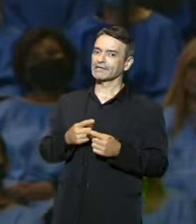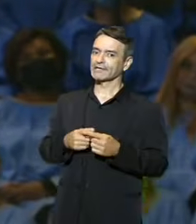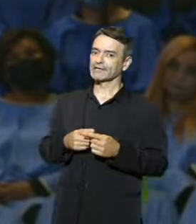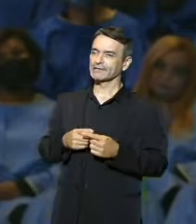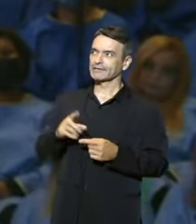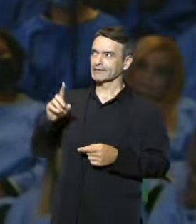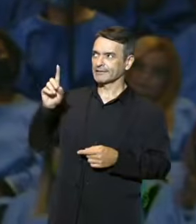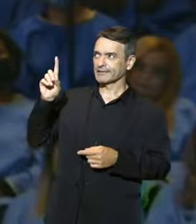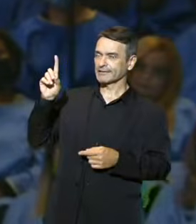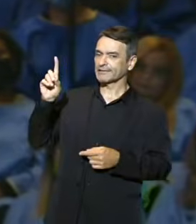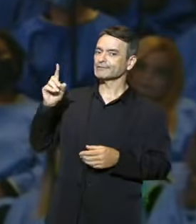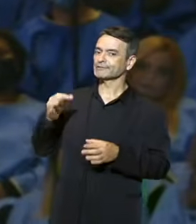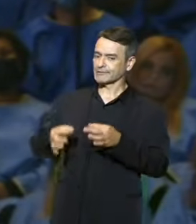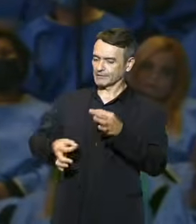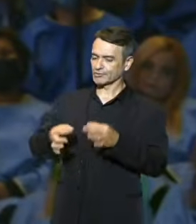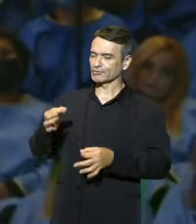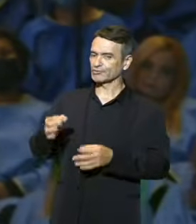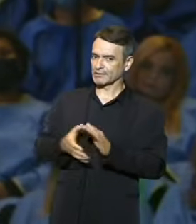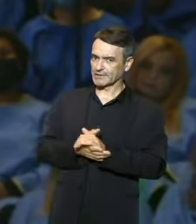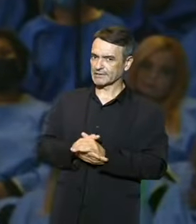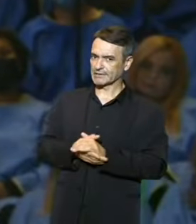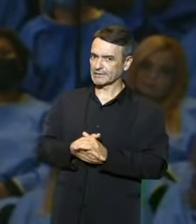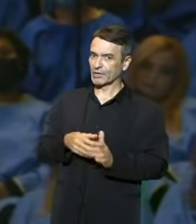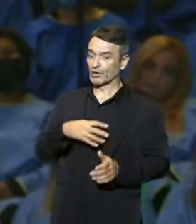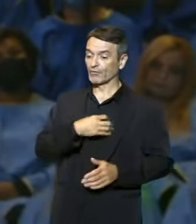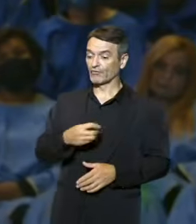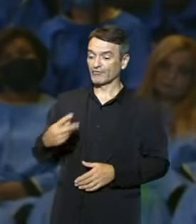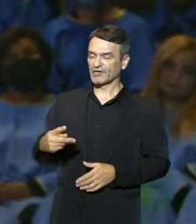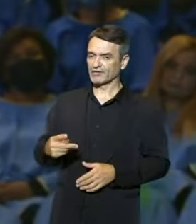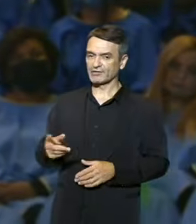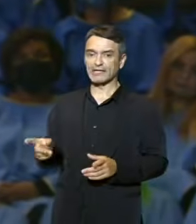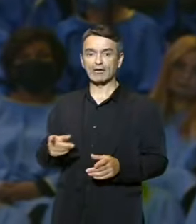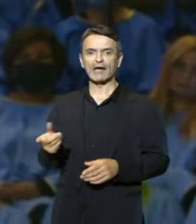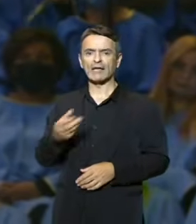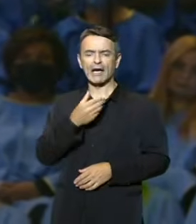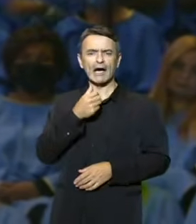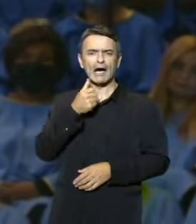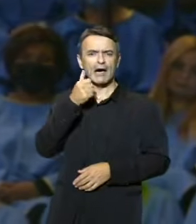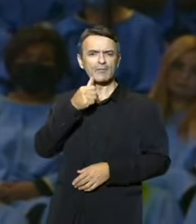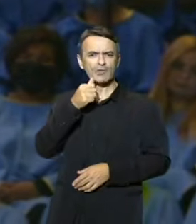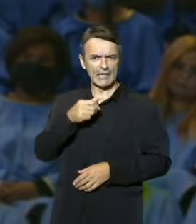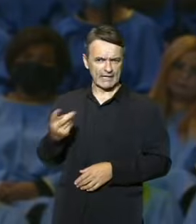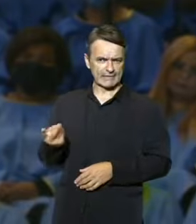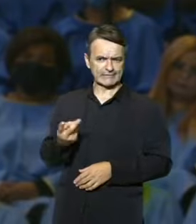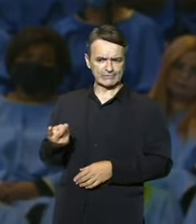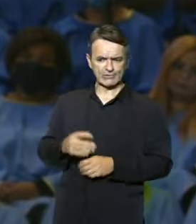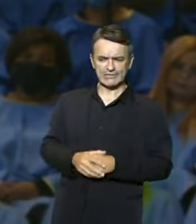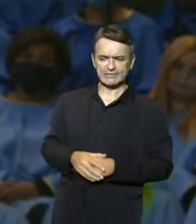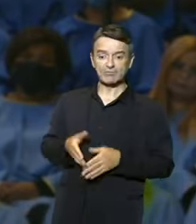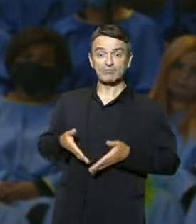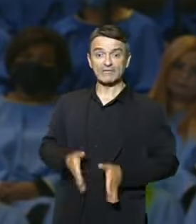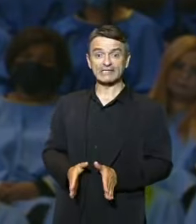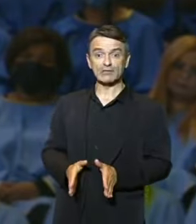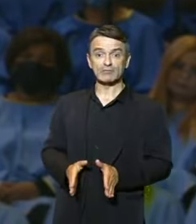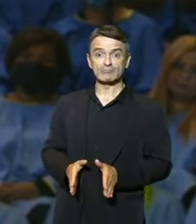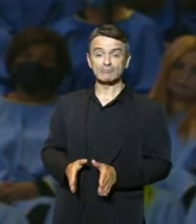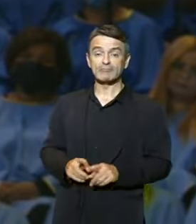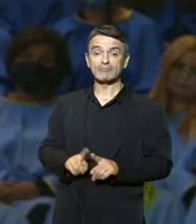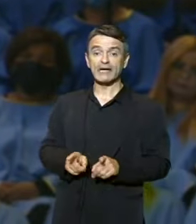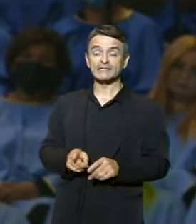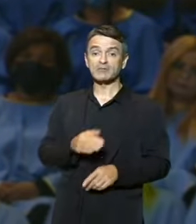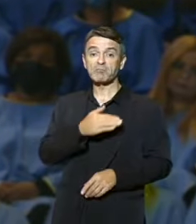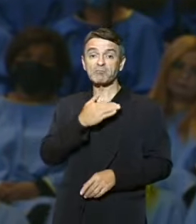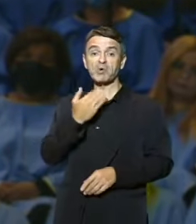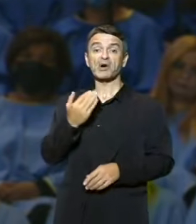criança daquela relação entre Davi e Batseba morre, porque Deus julga o pecado do